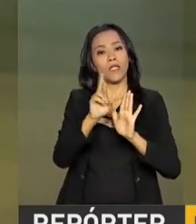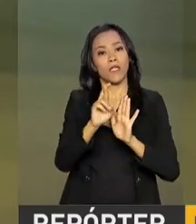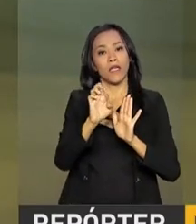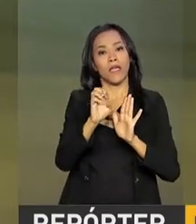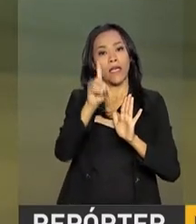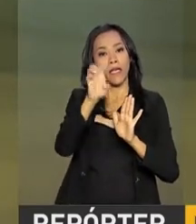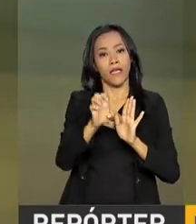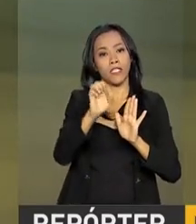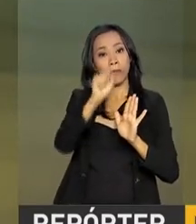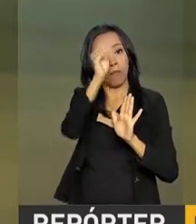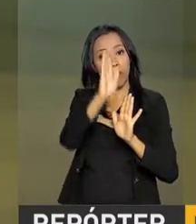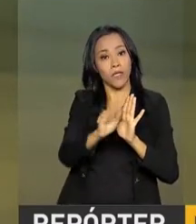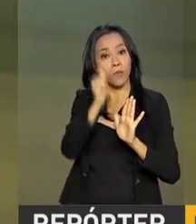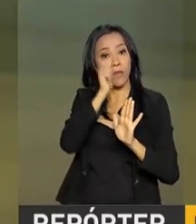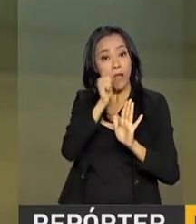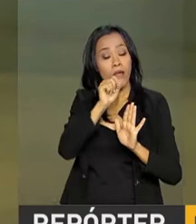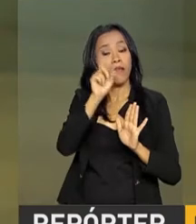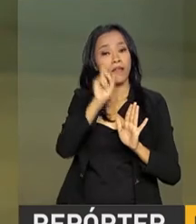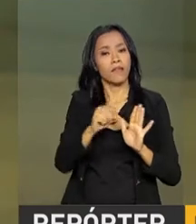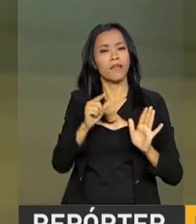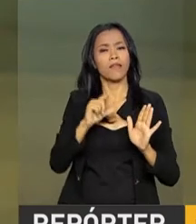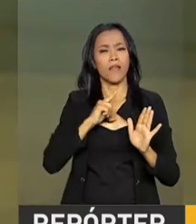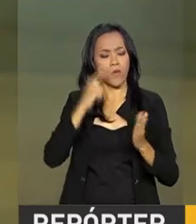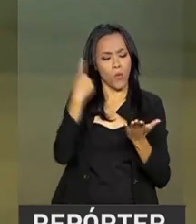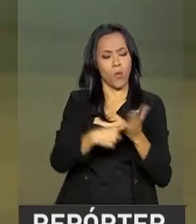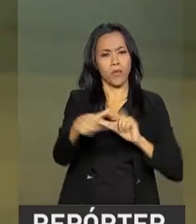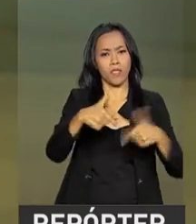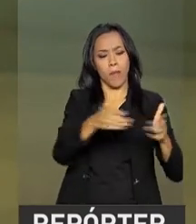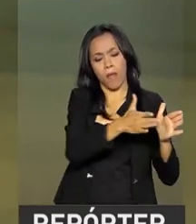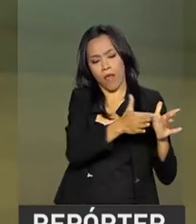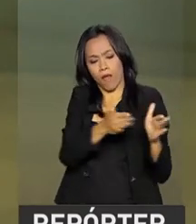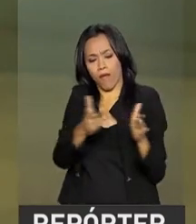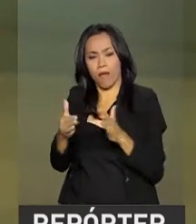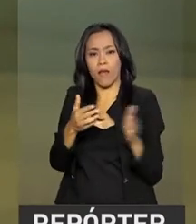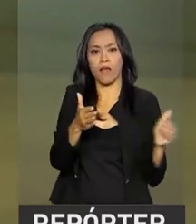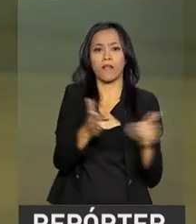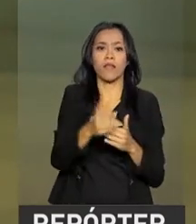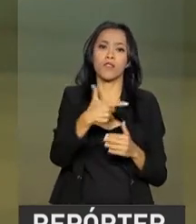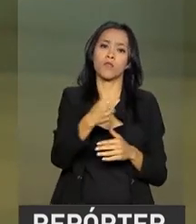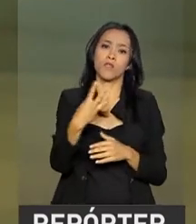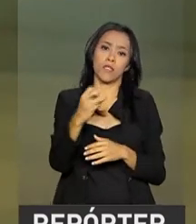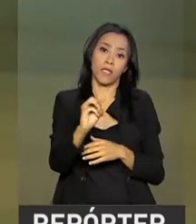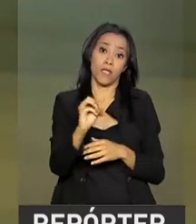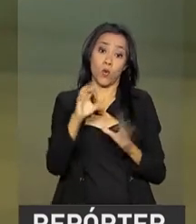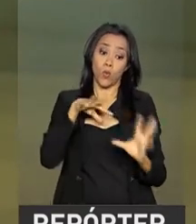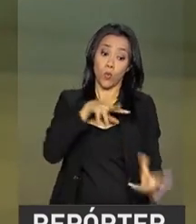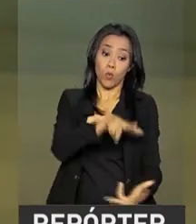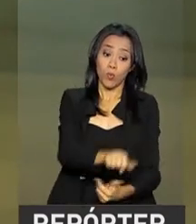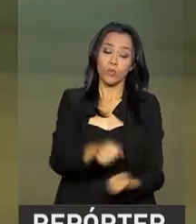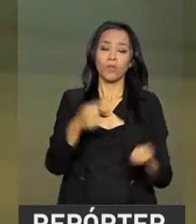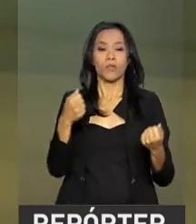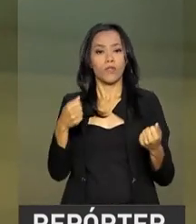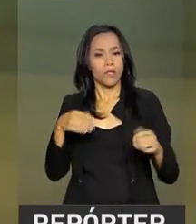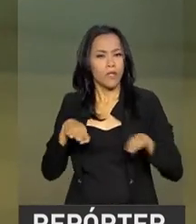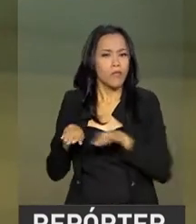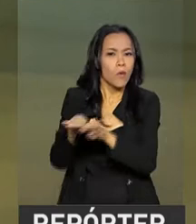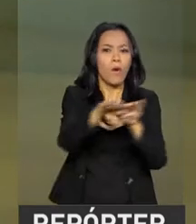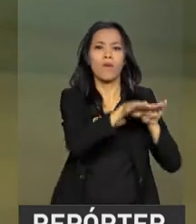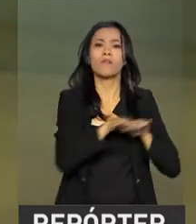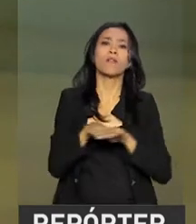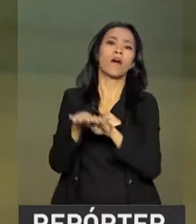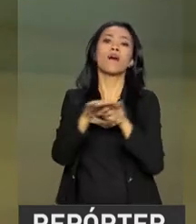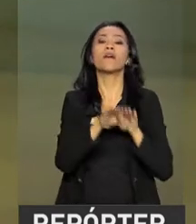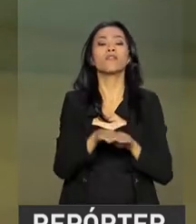2030 das nações unidas para transformar o mundo num lugar mais sustentável a igualdade entre os gêneros por meio do